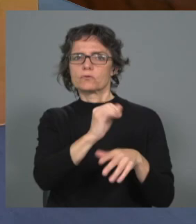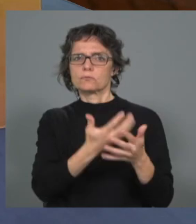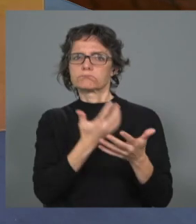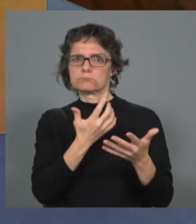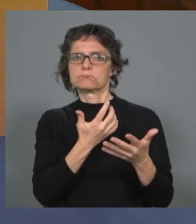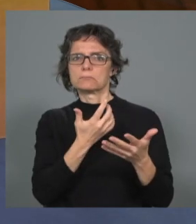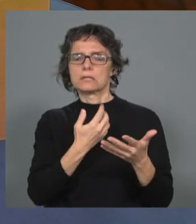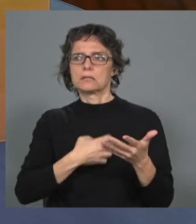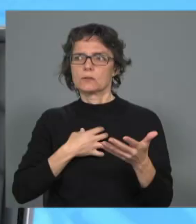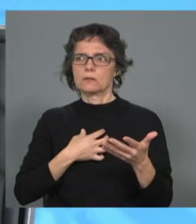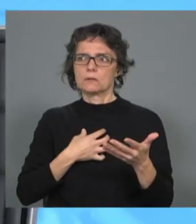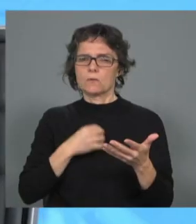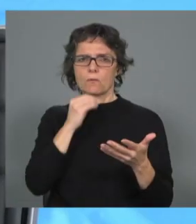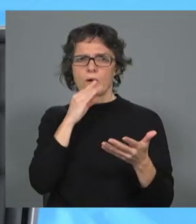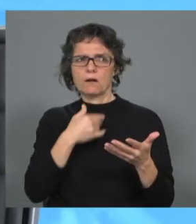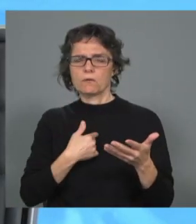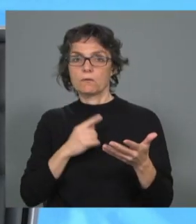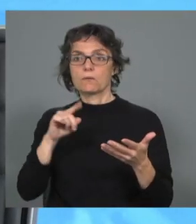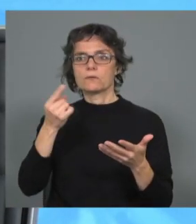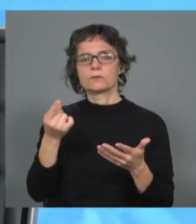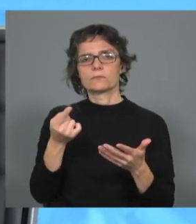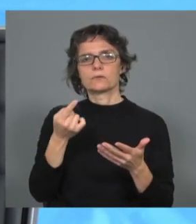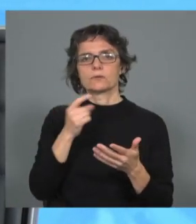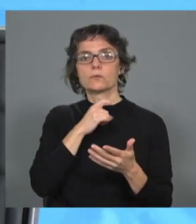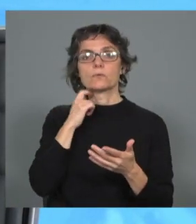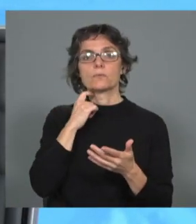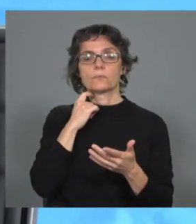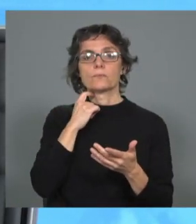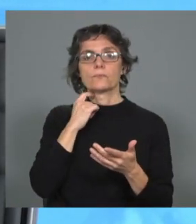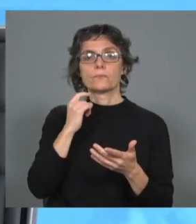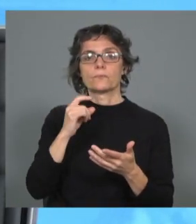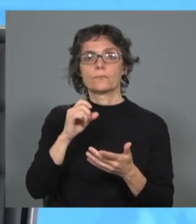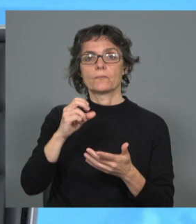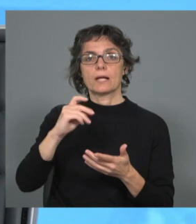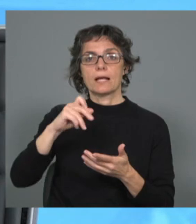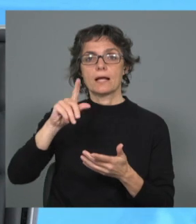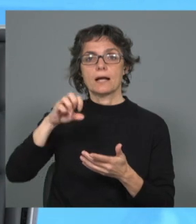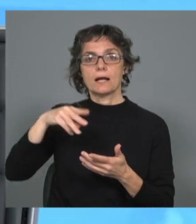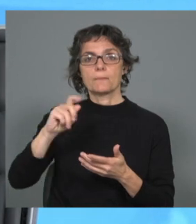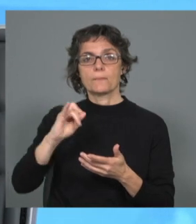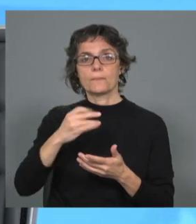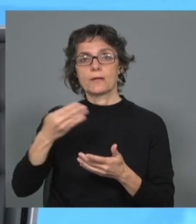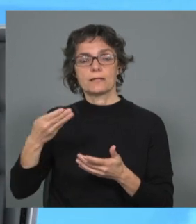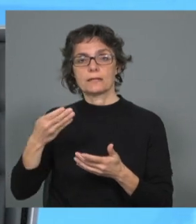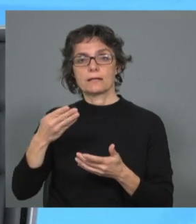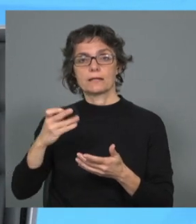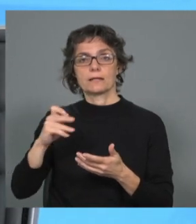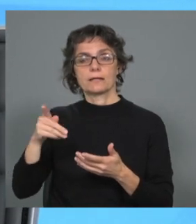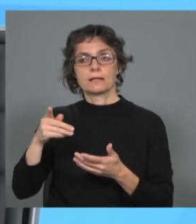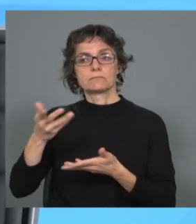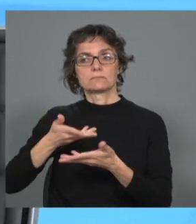aproximação. E depois foi ter a graça de conhecer o Padre Zé Manuel Pereira de Almeida, porque podia ter ido falar com outra pessoa qualquer, mas fui falar com